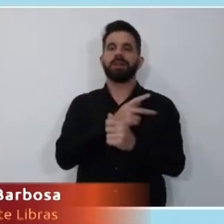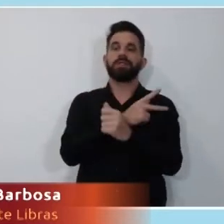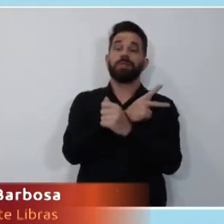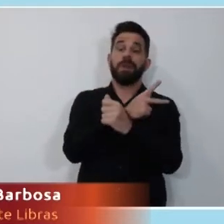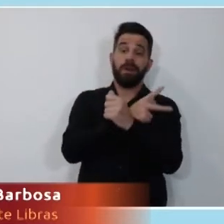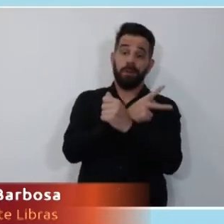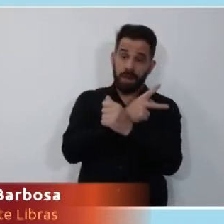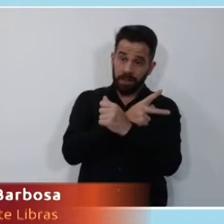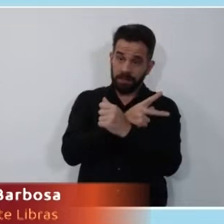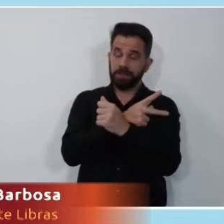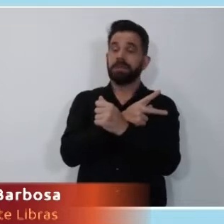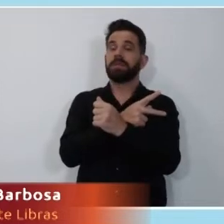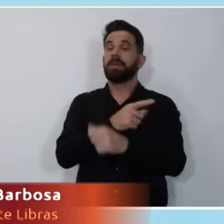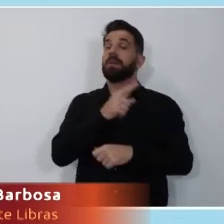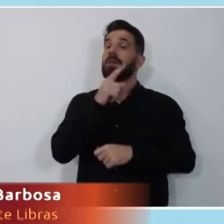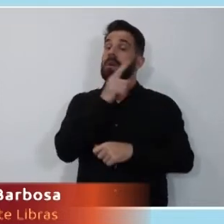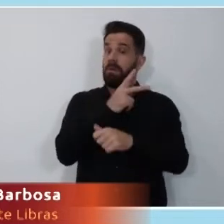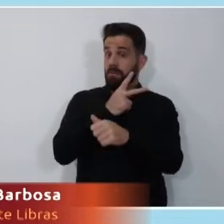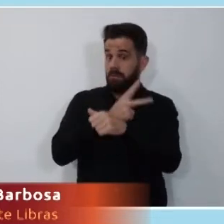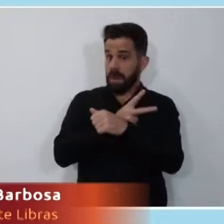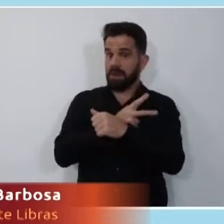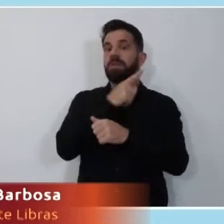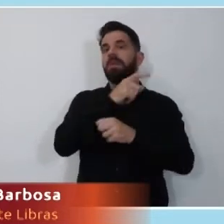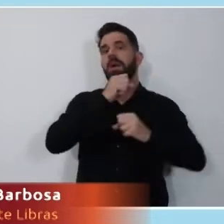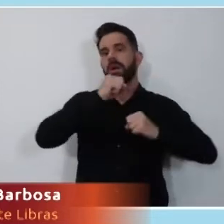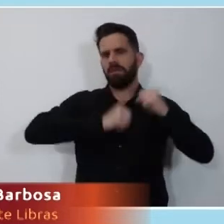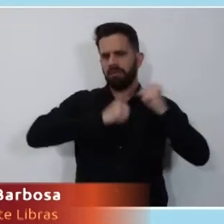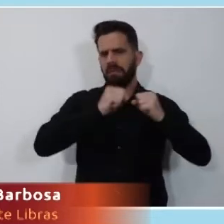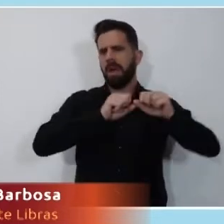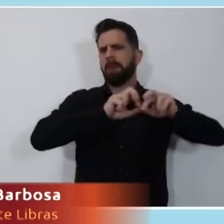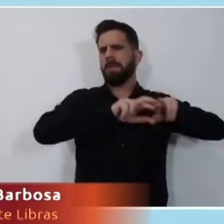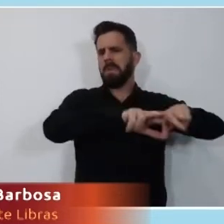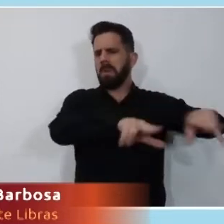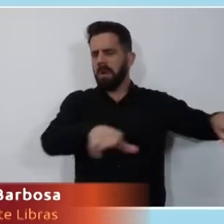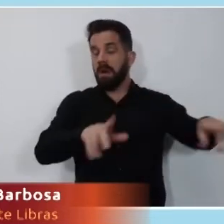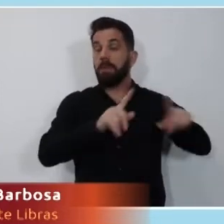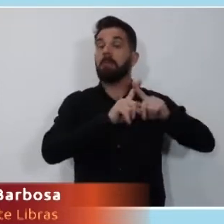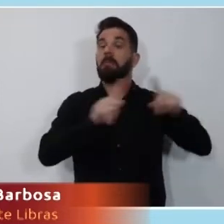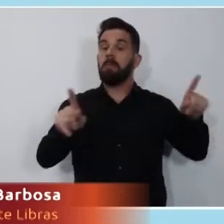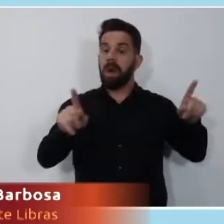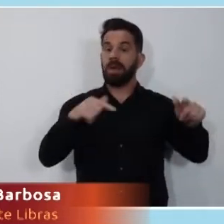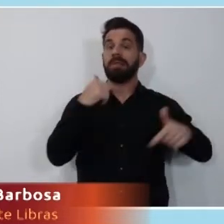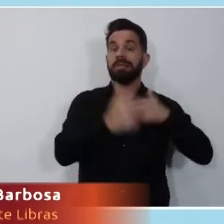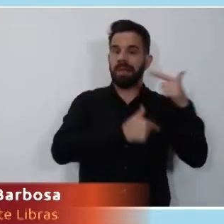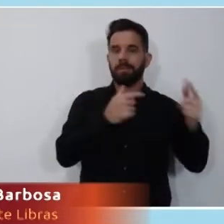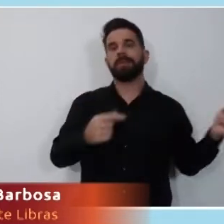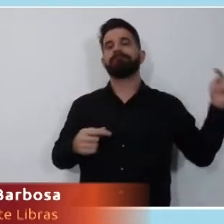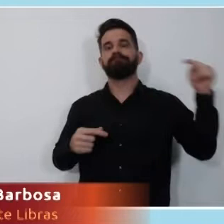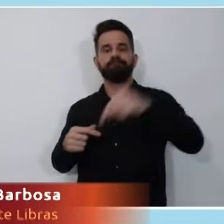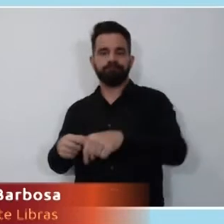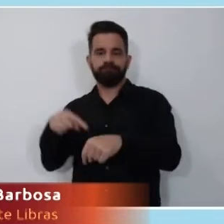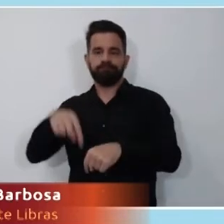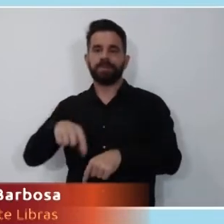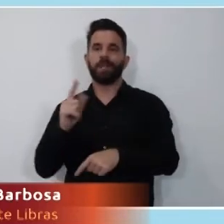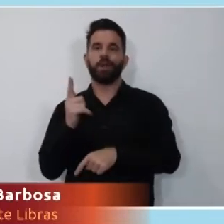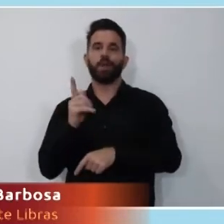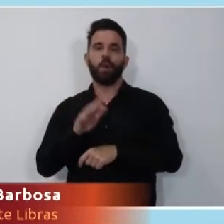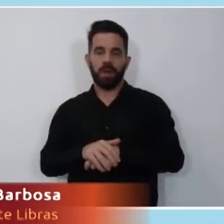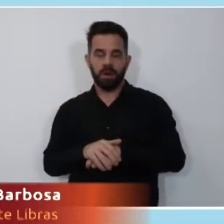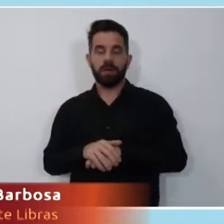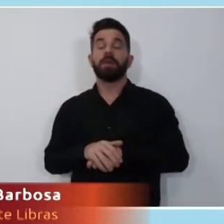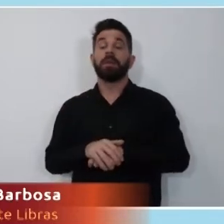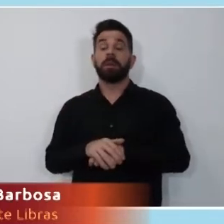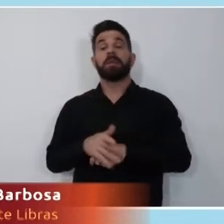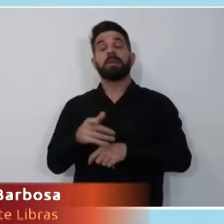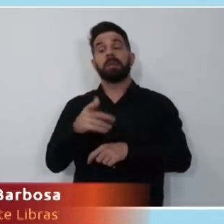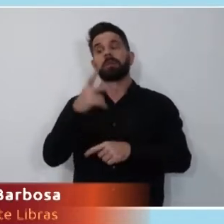tendo desenvolvido o polo industrial, ainda maior fluxos de trabalho sigue sendo Goiânia. Então, esse é outro dos desafios que nós